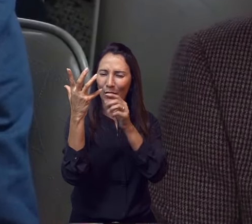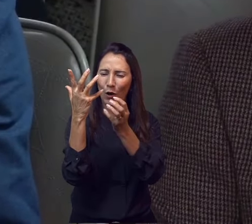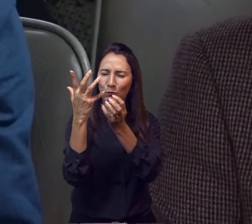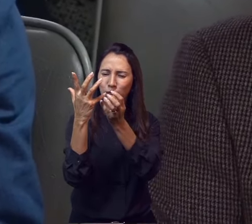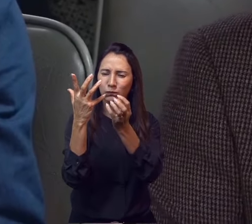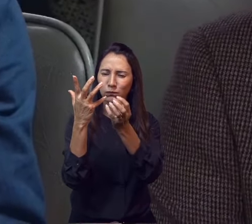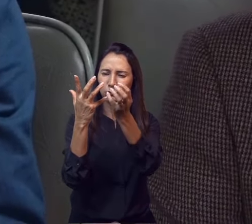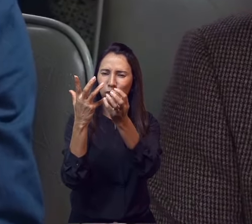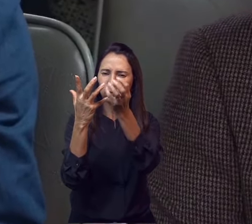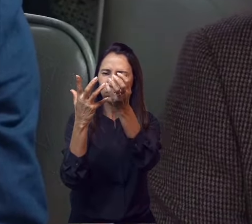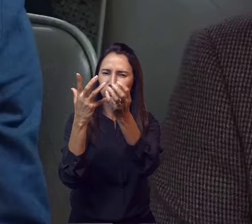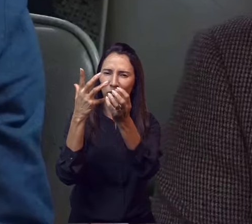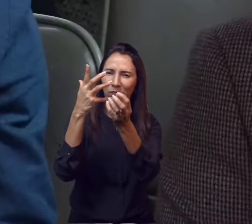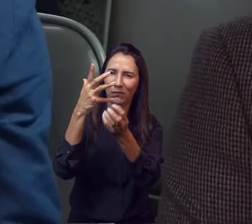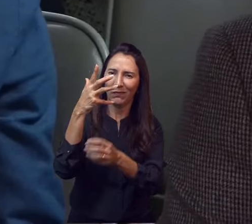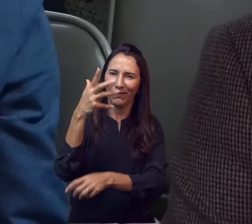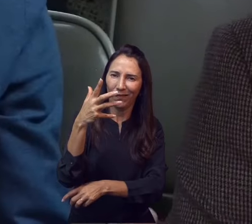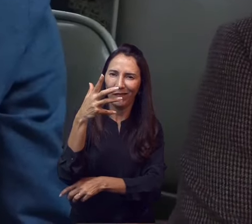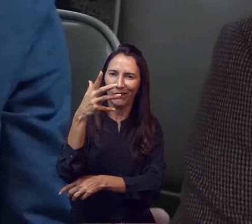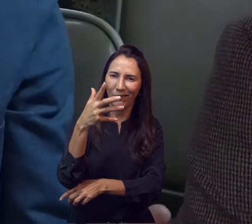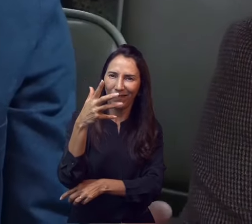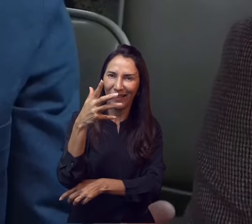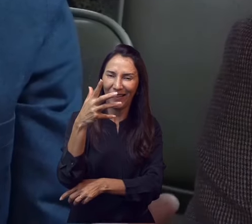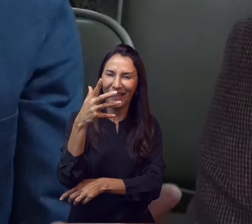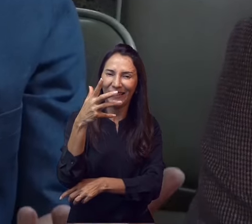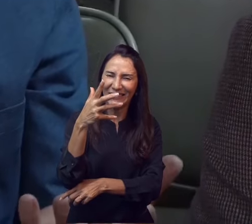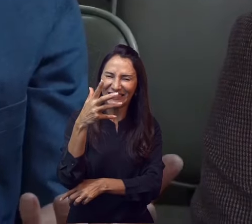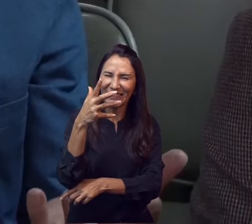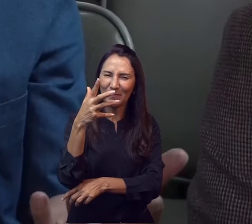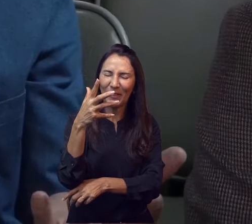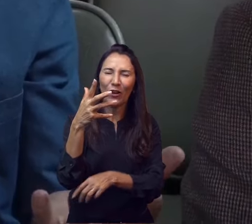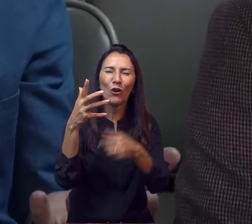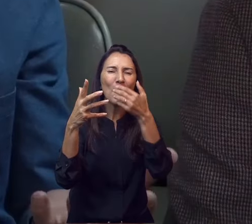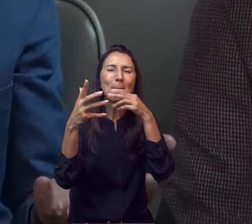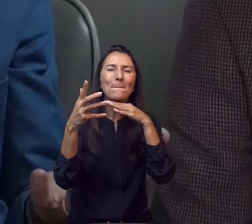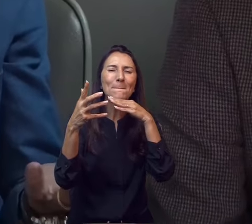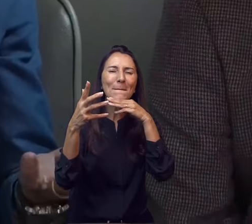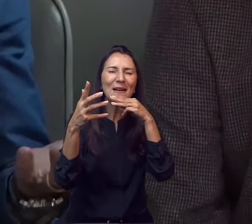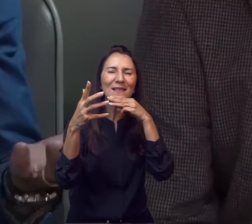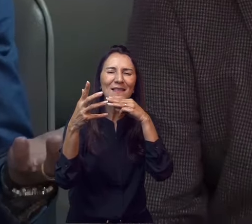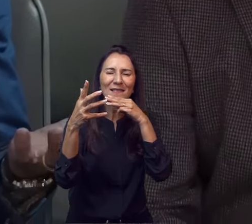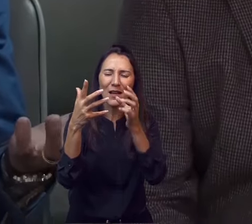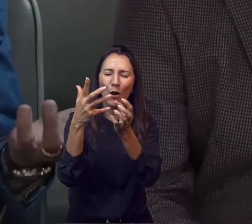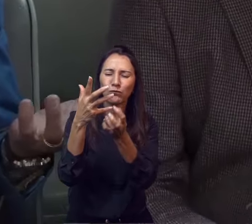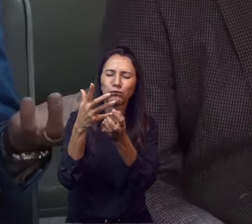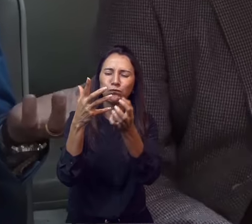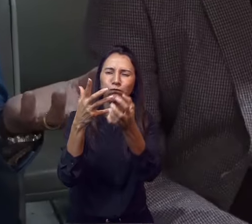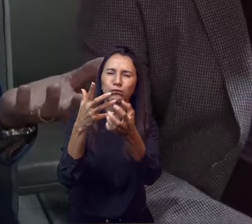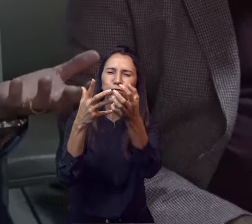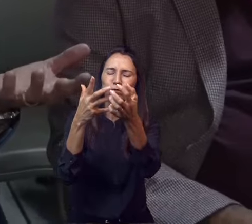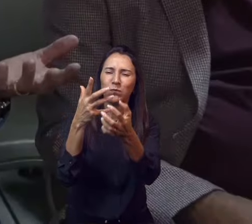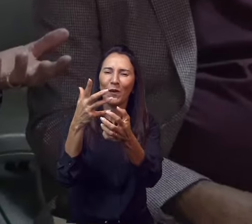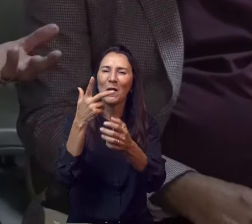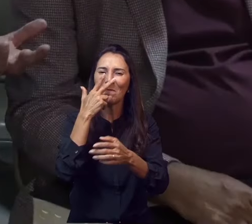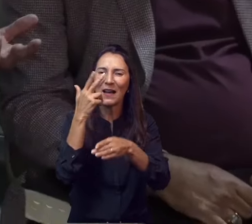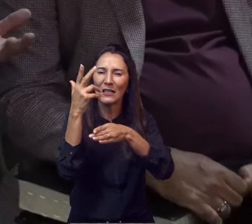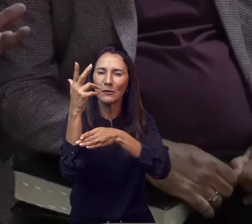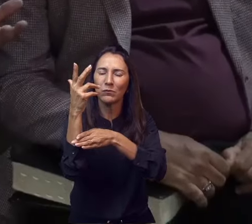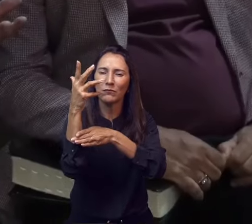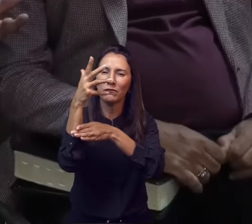os galhos passam em cima do muro e alcança o terreno do vizinho ou seja até quem não é